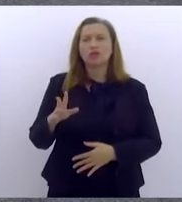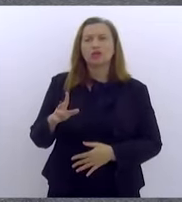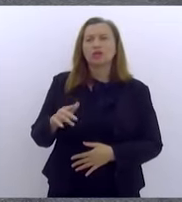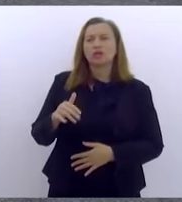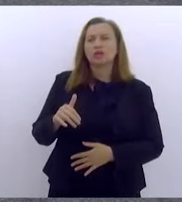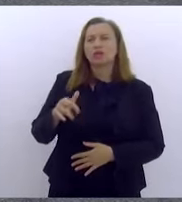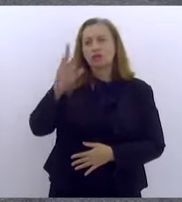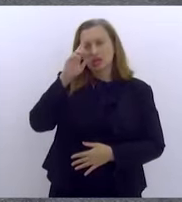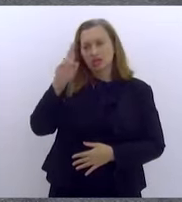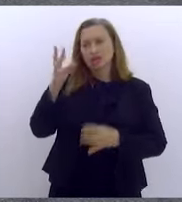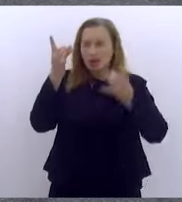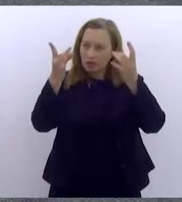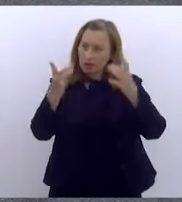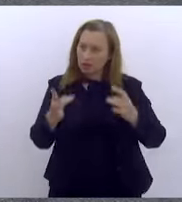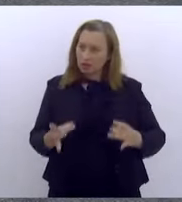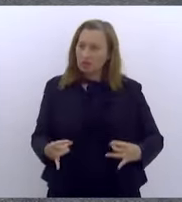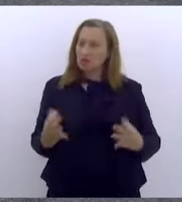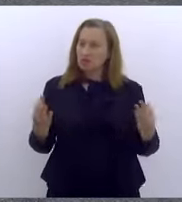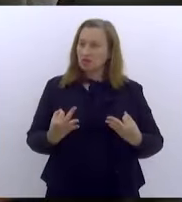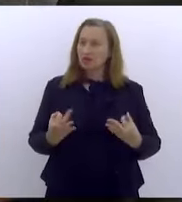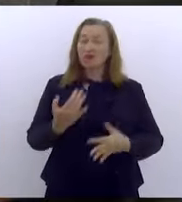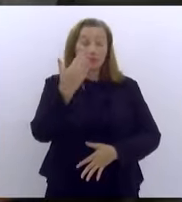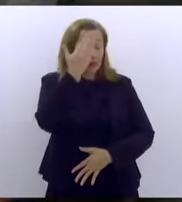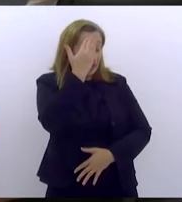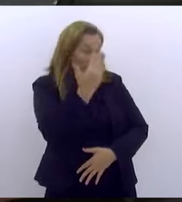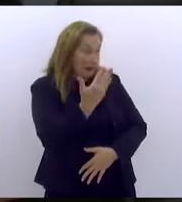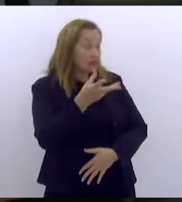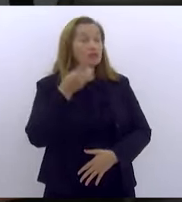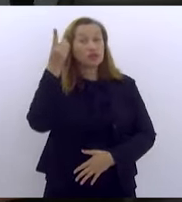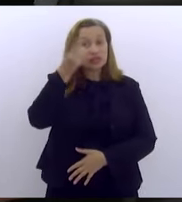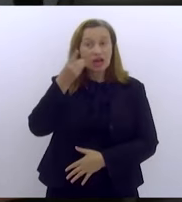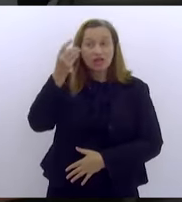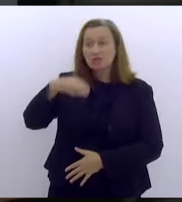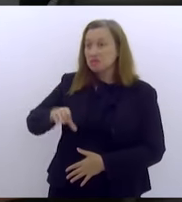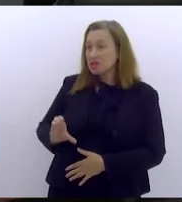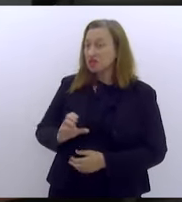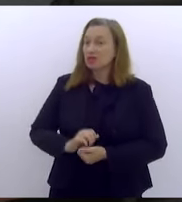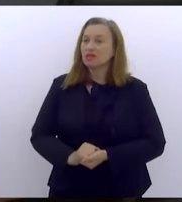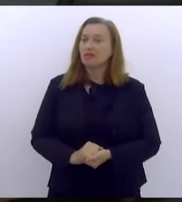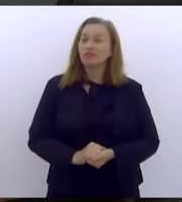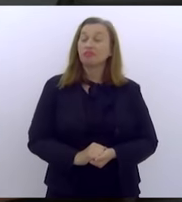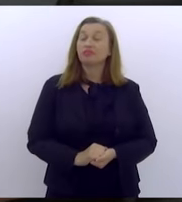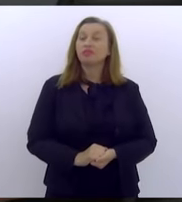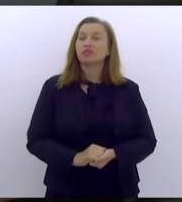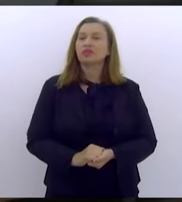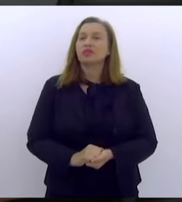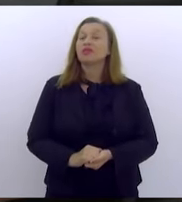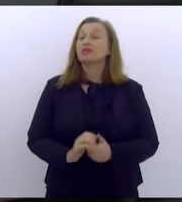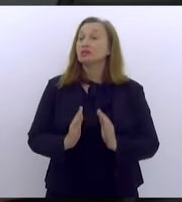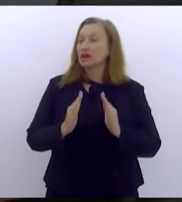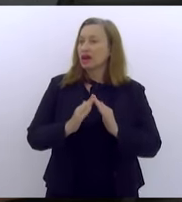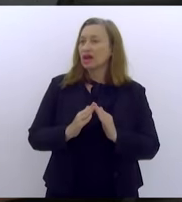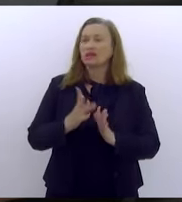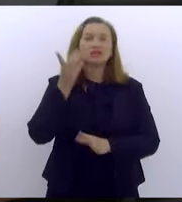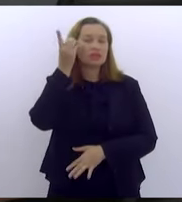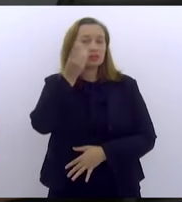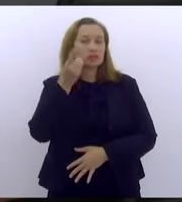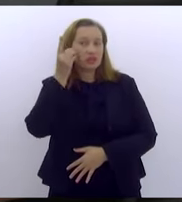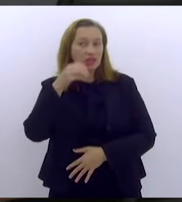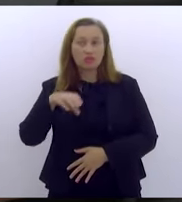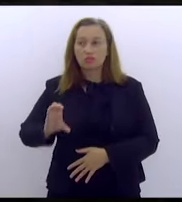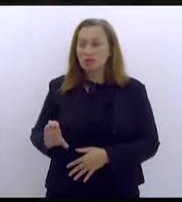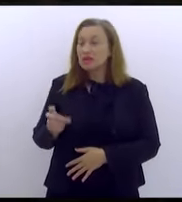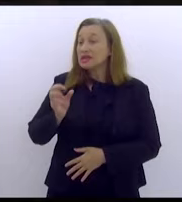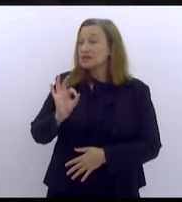com maestria e profundidade. Muito obrigado, deputado Carlos Mink. E aí, nesta casa, deputado Carlos Mink,